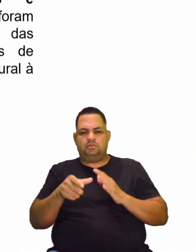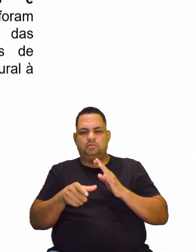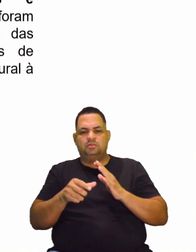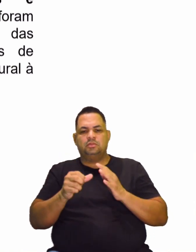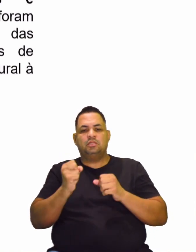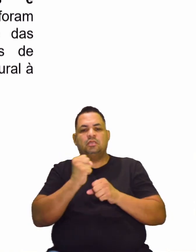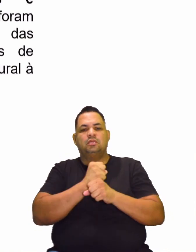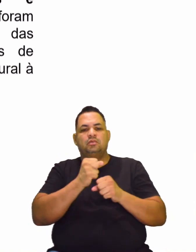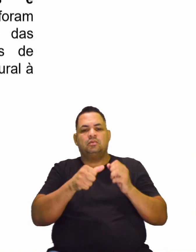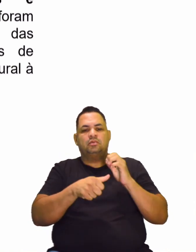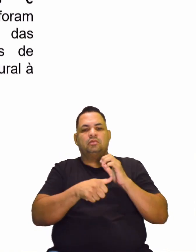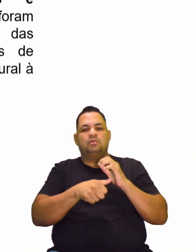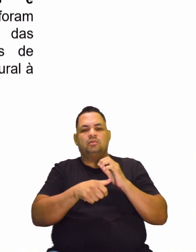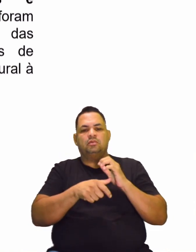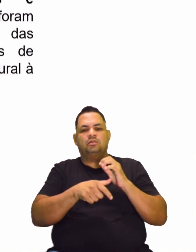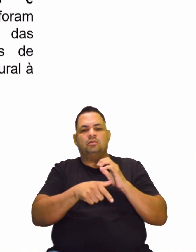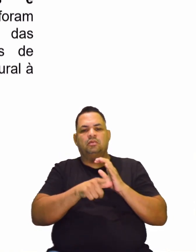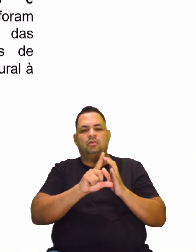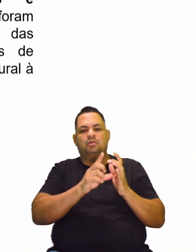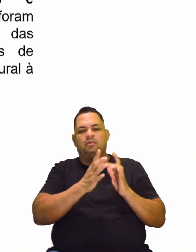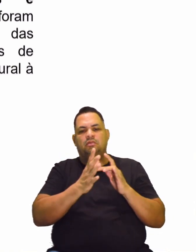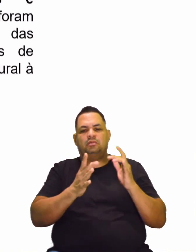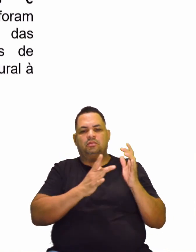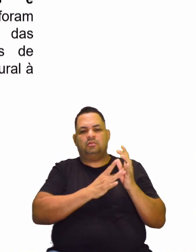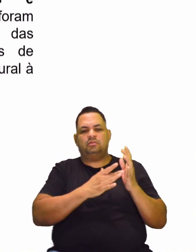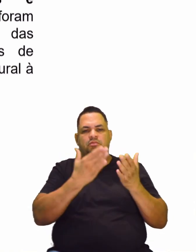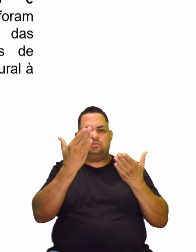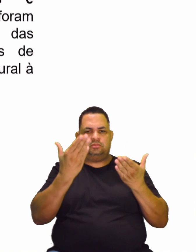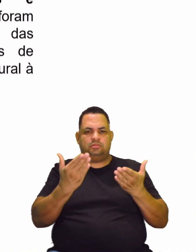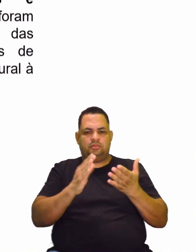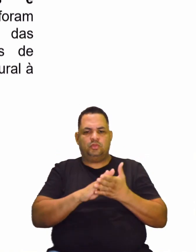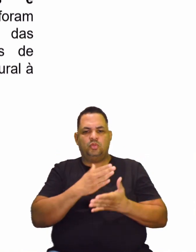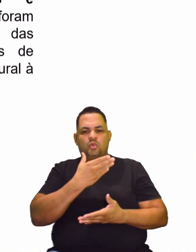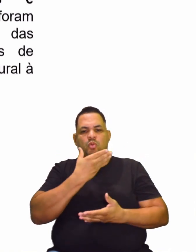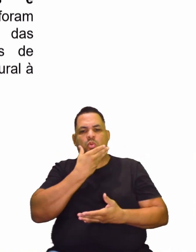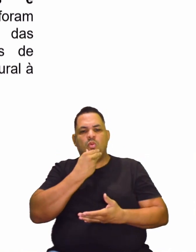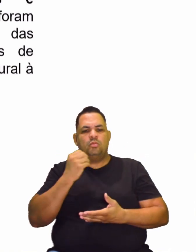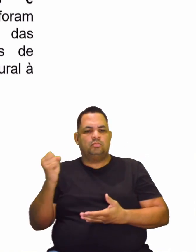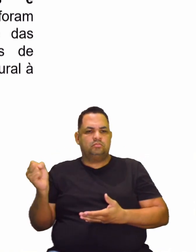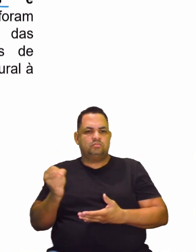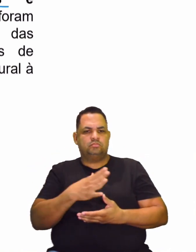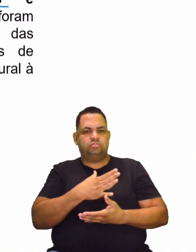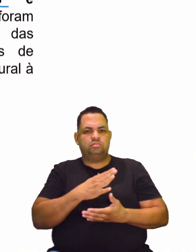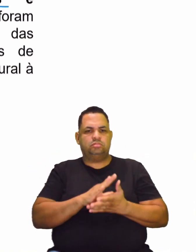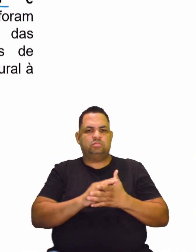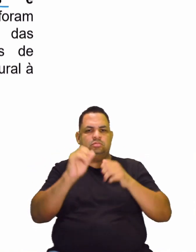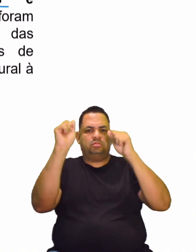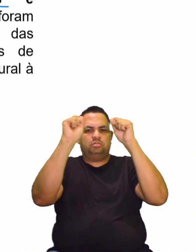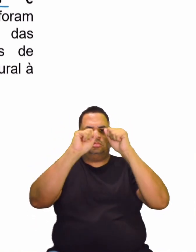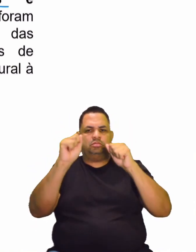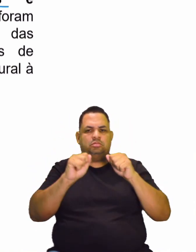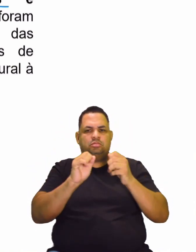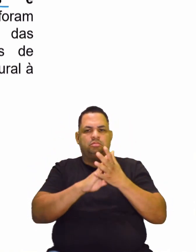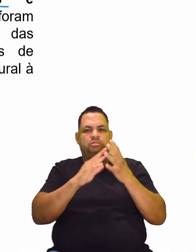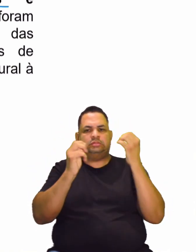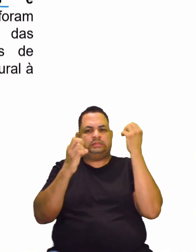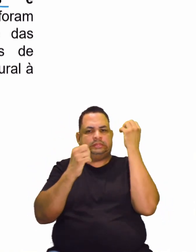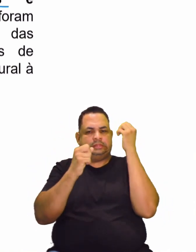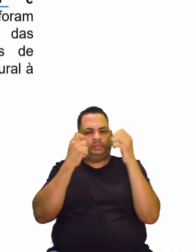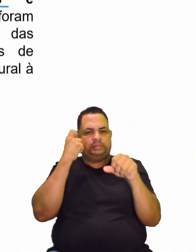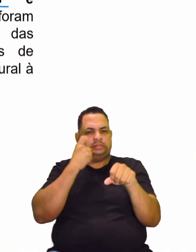jovem. As estátuas mortuárias em tamanho natural ainda eram rígidas e